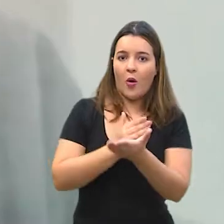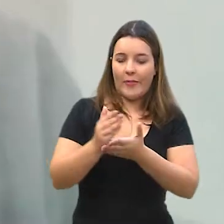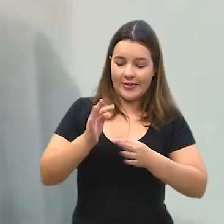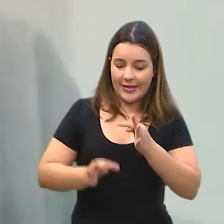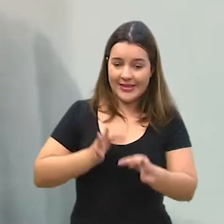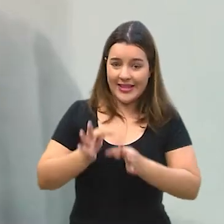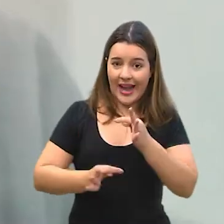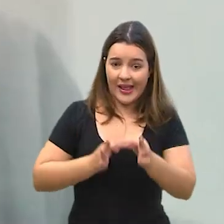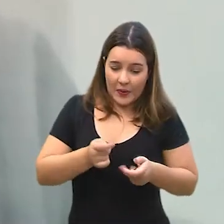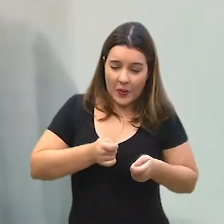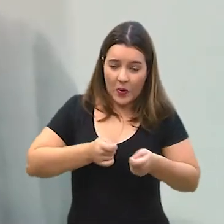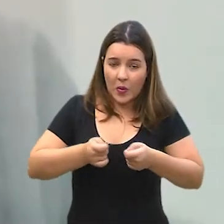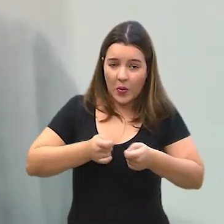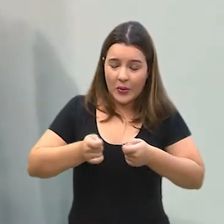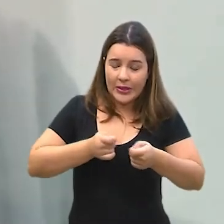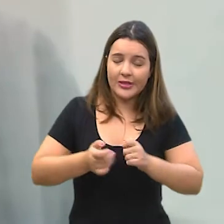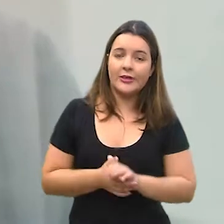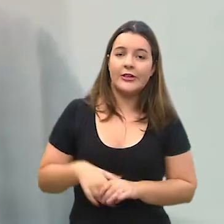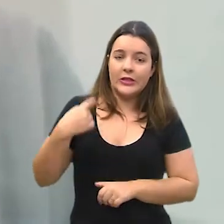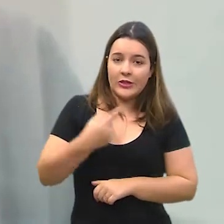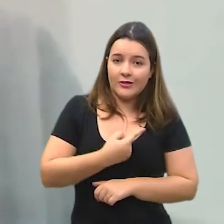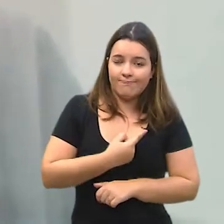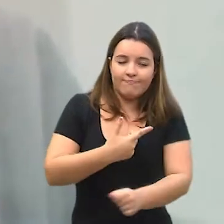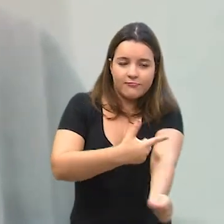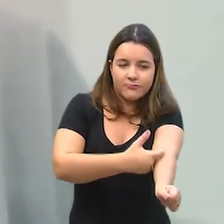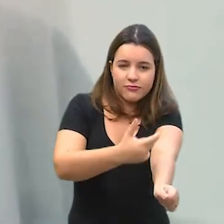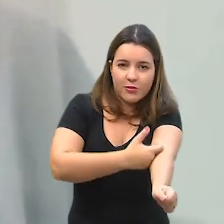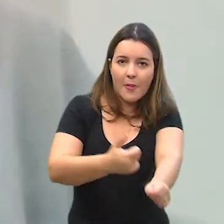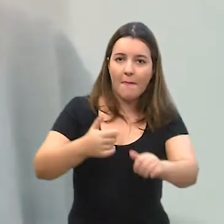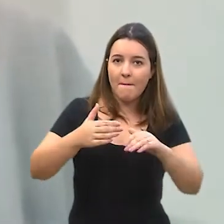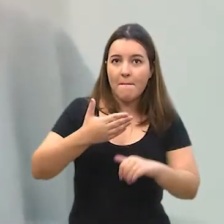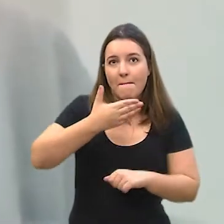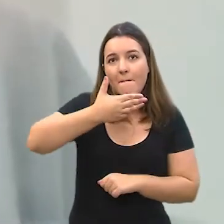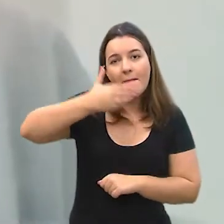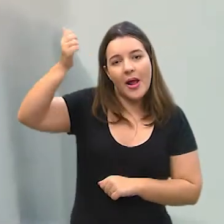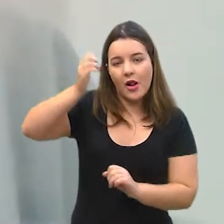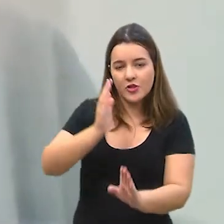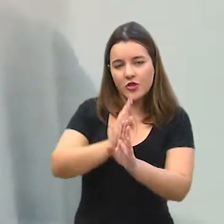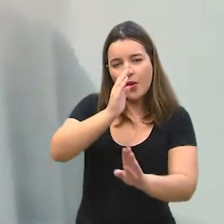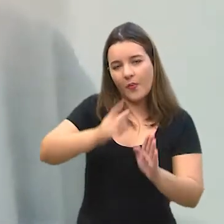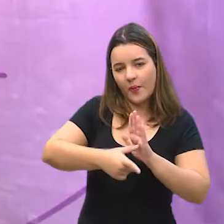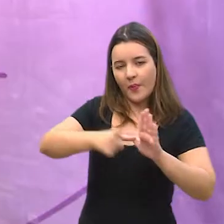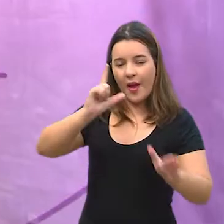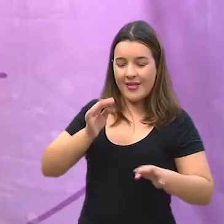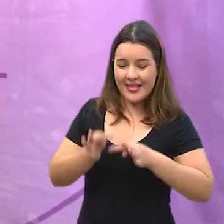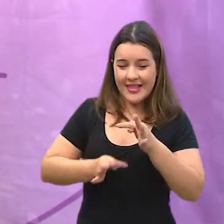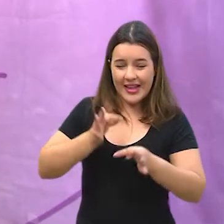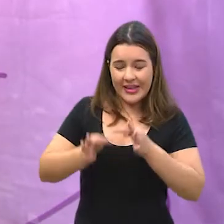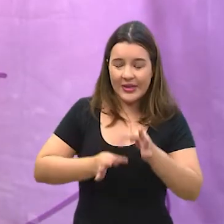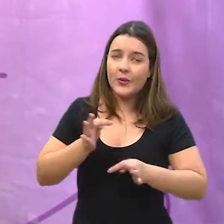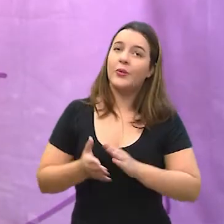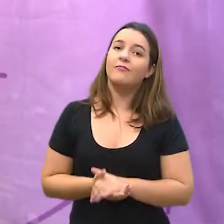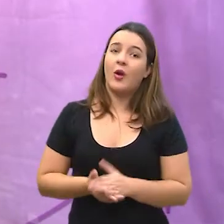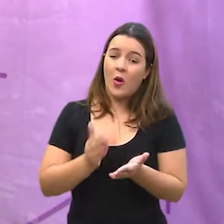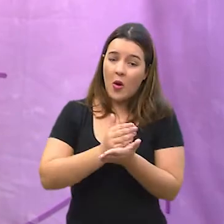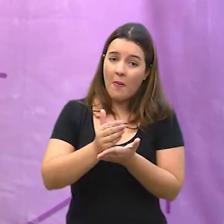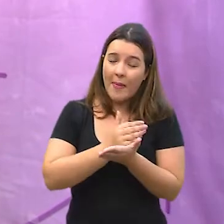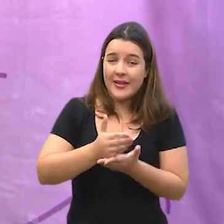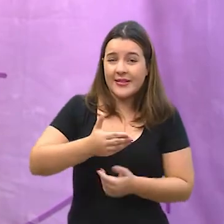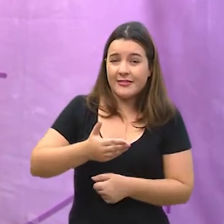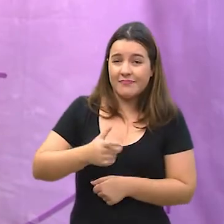possível, né, é uma ferramenta a mais que as pessoas têm, além, é claro, dos cuidados na relação sexual em si. Seria